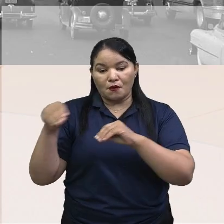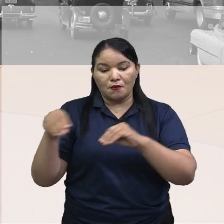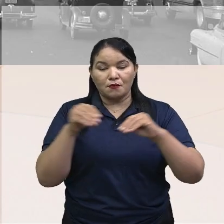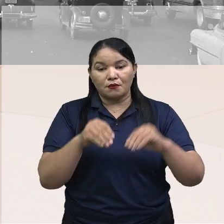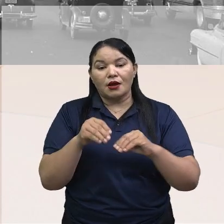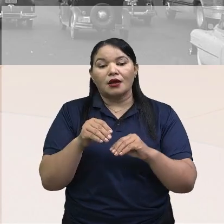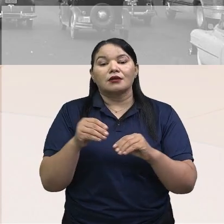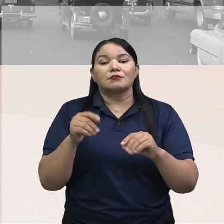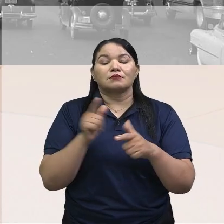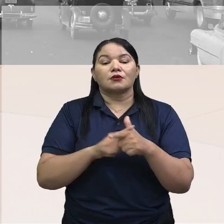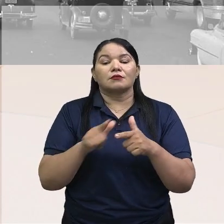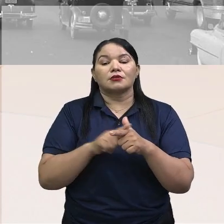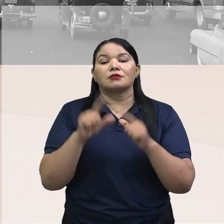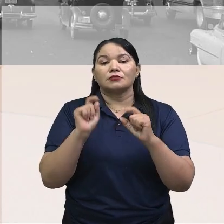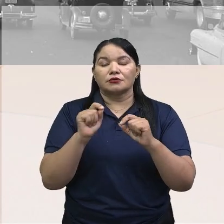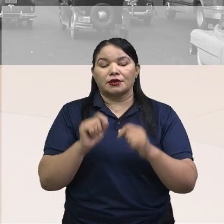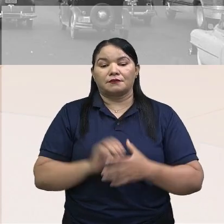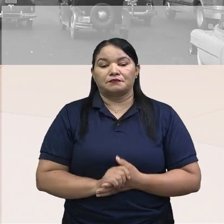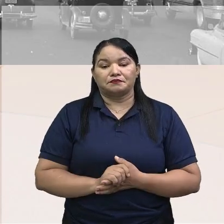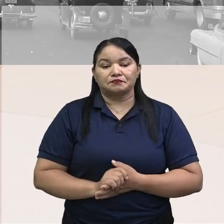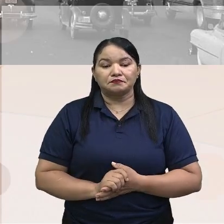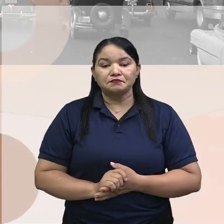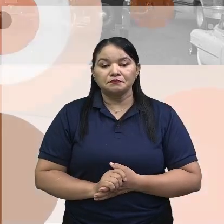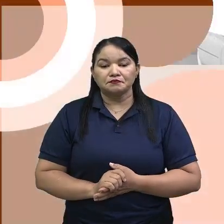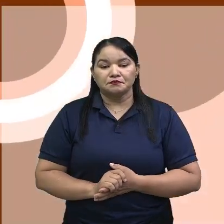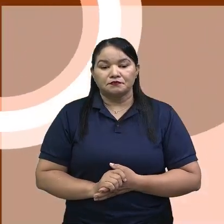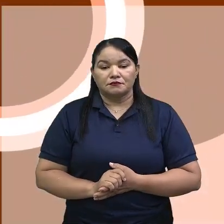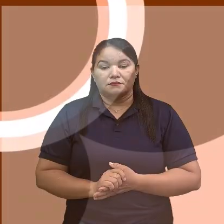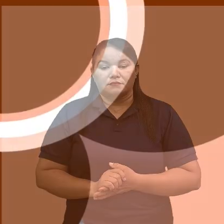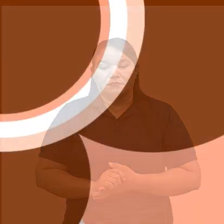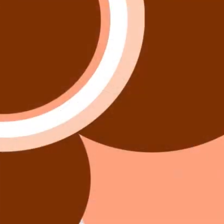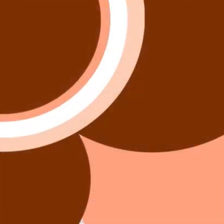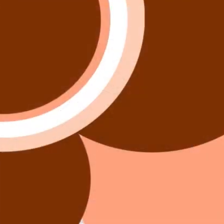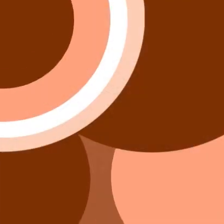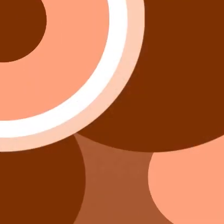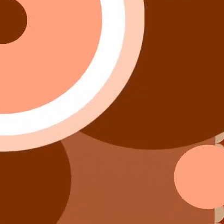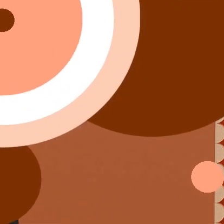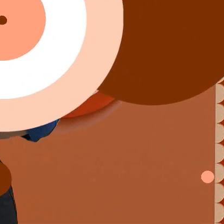agora, que é em relação à revolta da vacina.